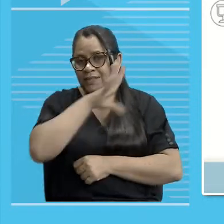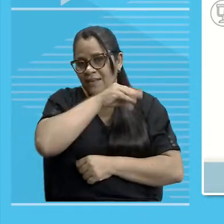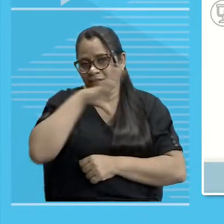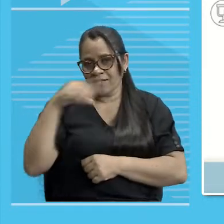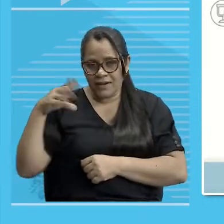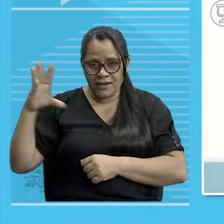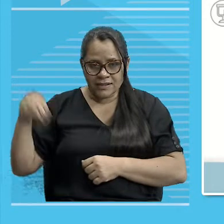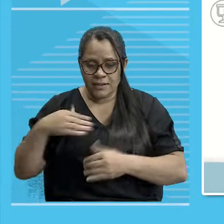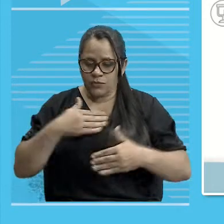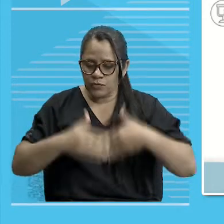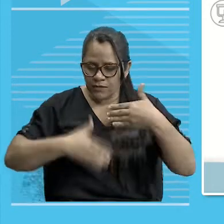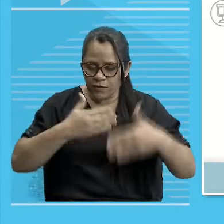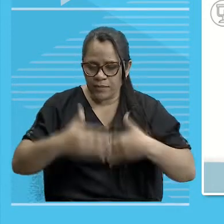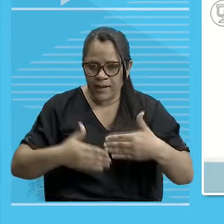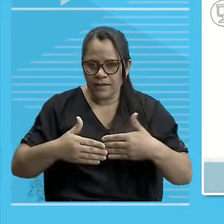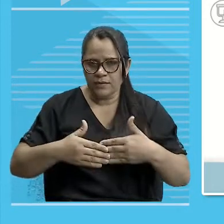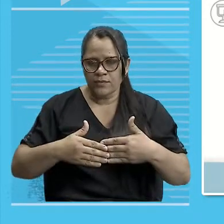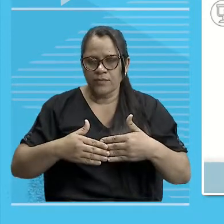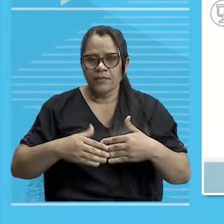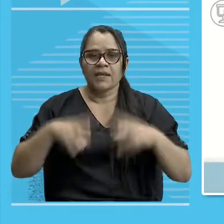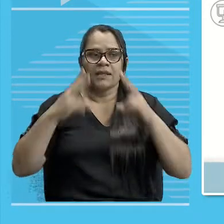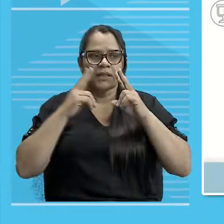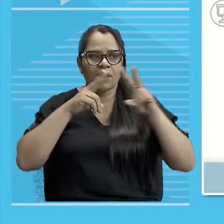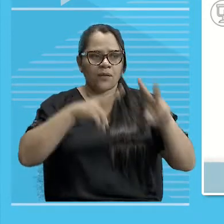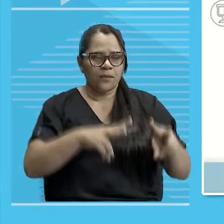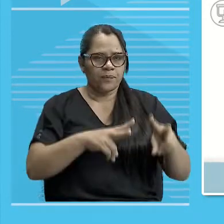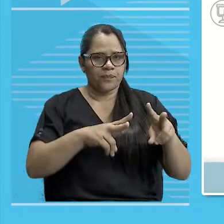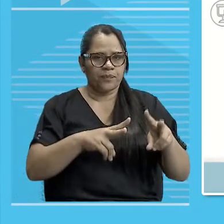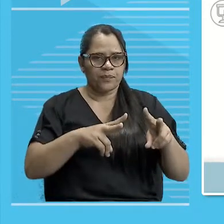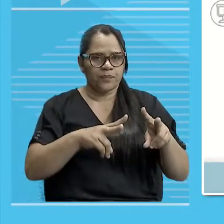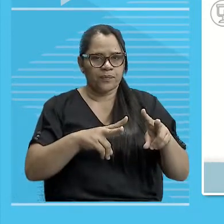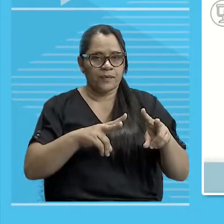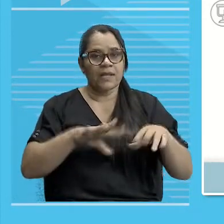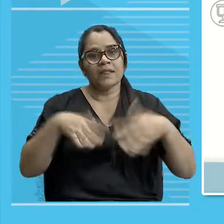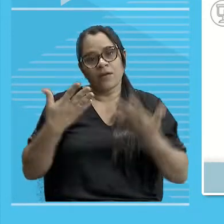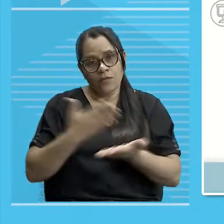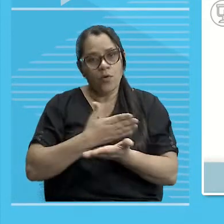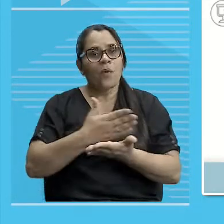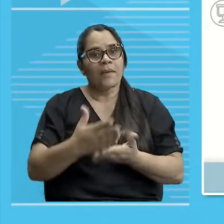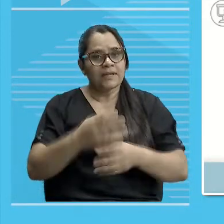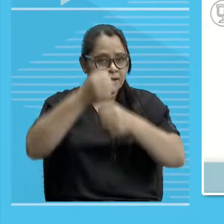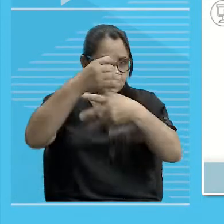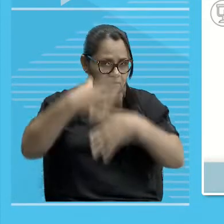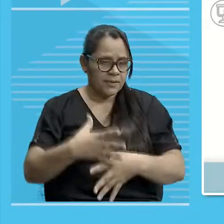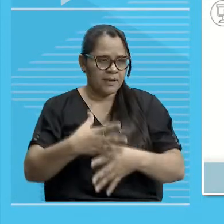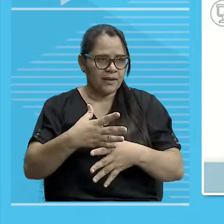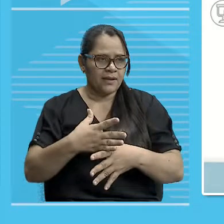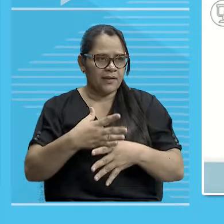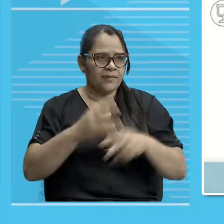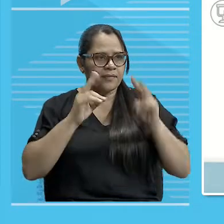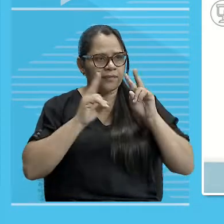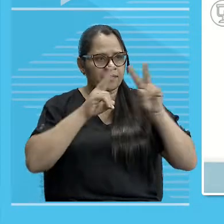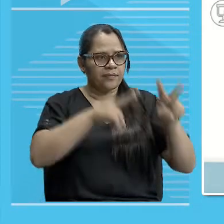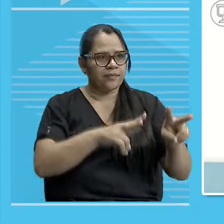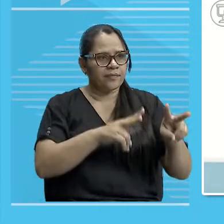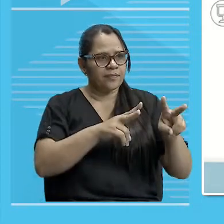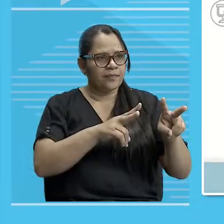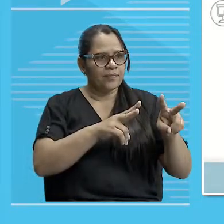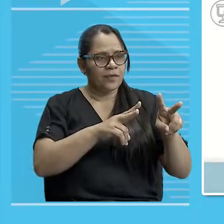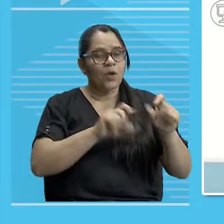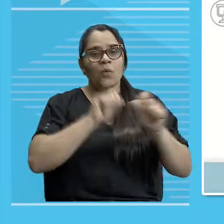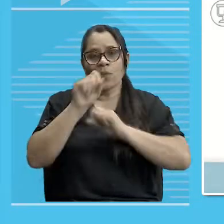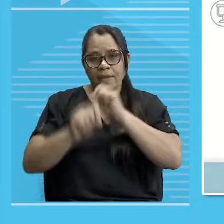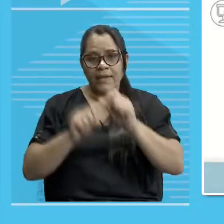você já sabe o que é puberdade, já tem como começar a conversar a partir daí. É exatamente o que